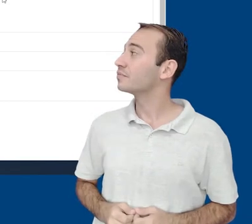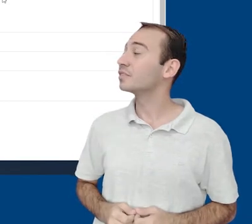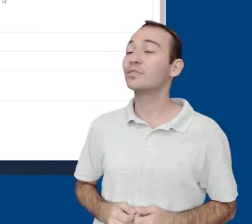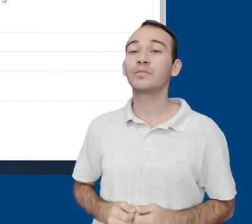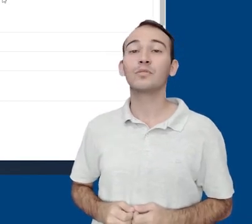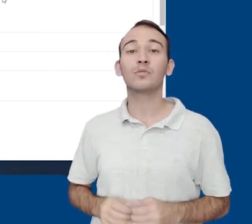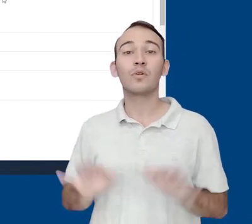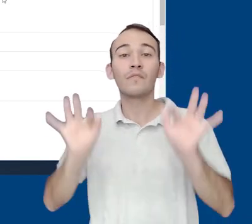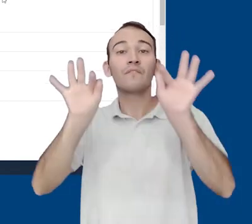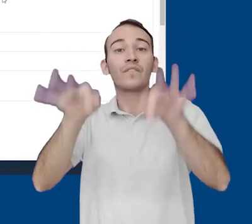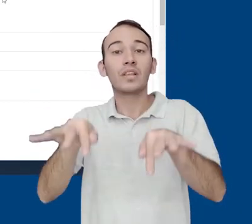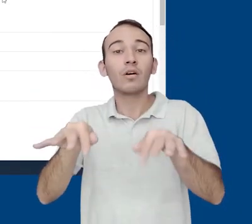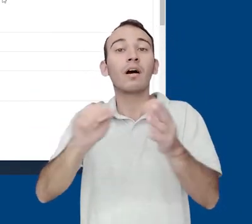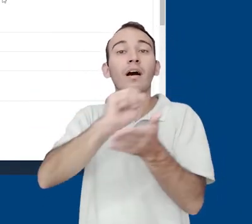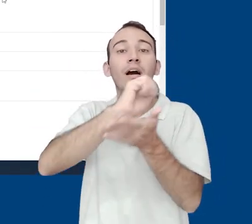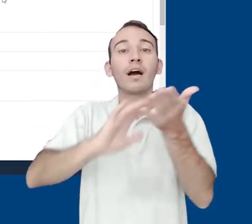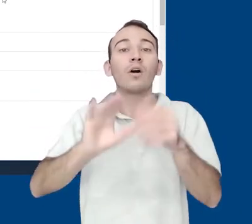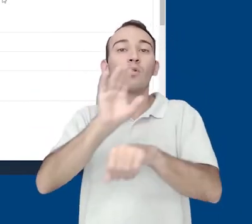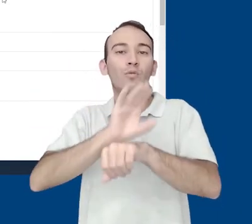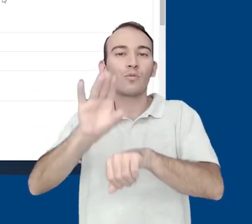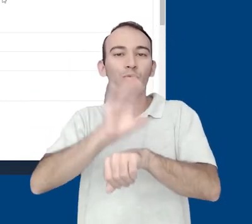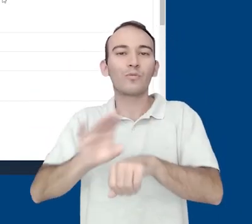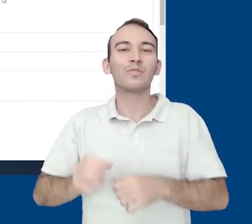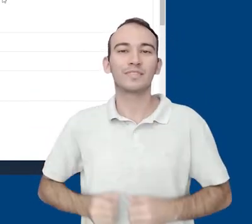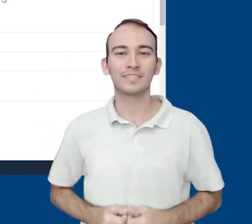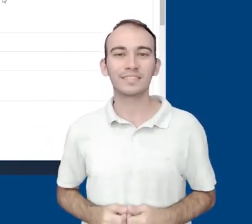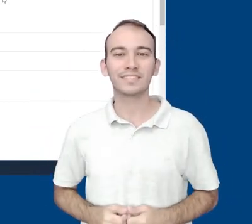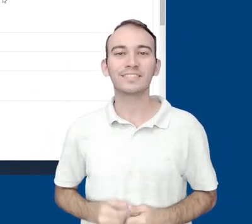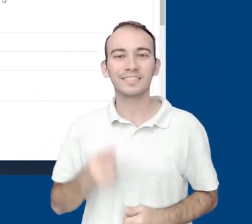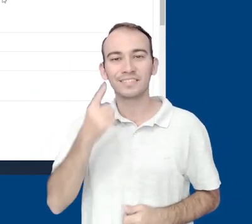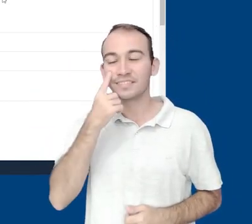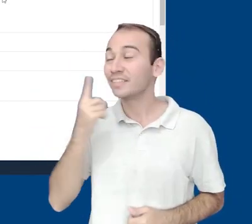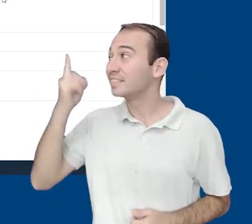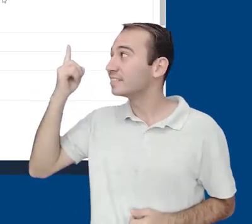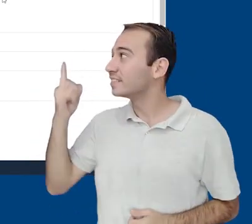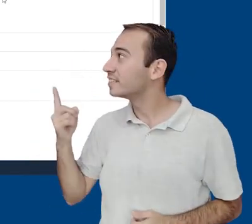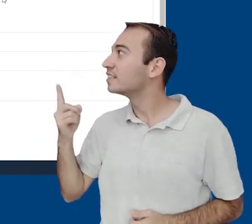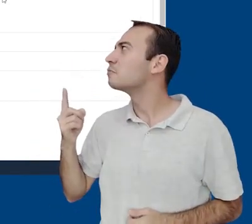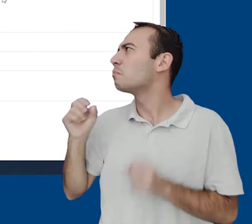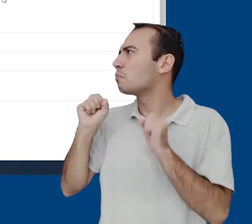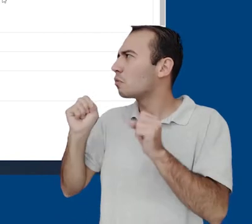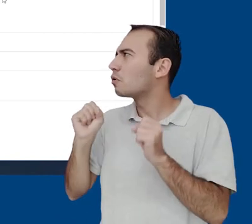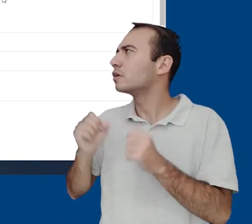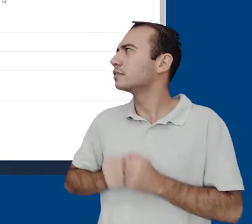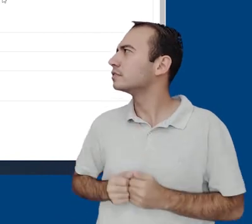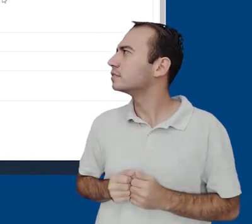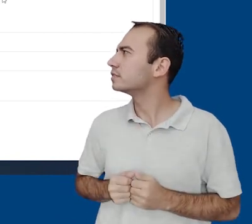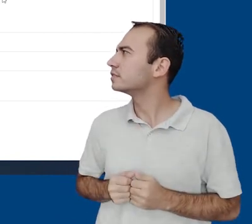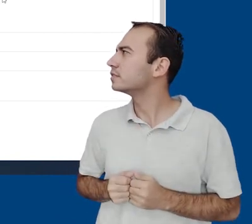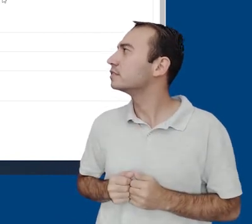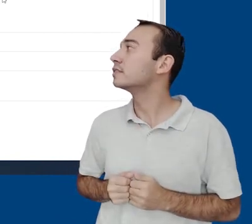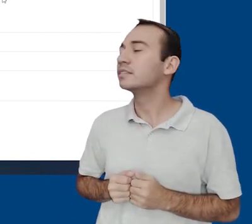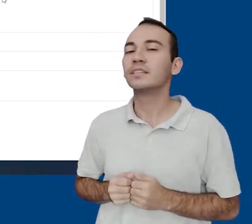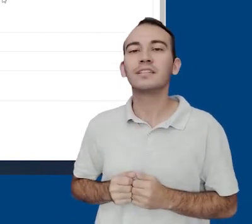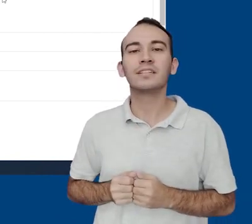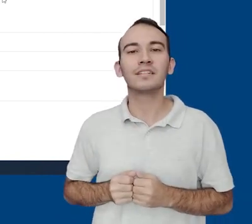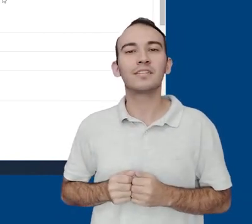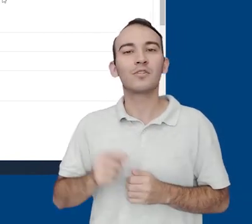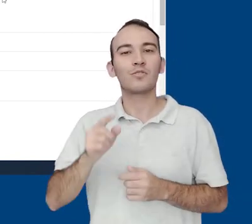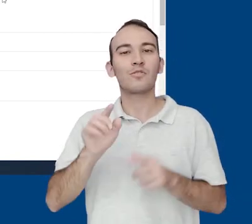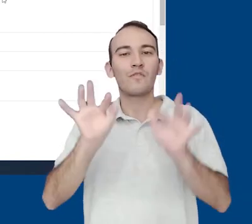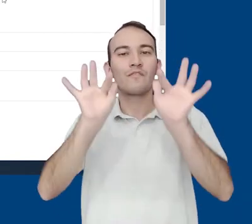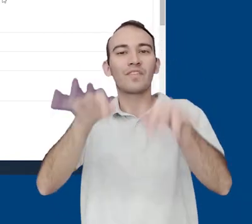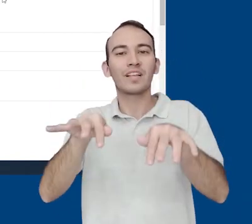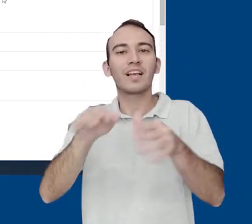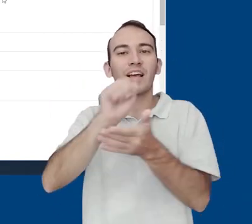do curso. Quando nós configuramos o curso, algumas aulas atrás, nós marcamos a opção conclusão